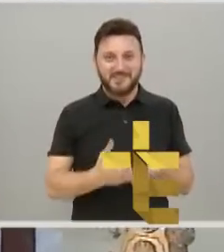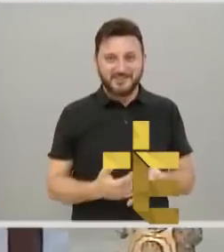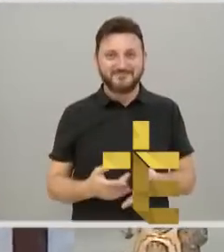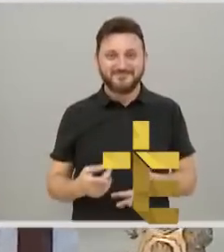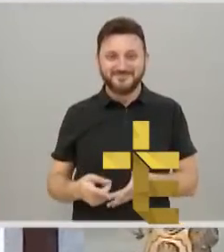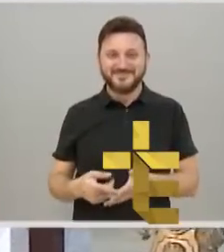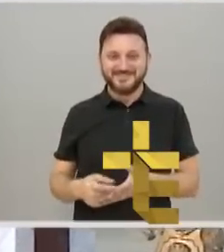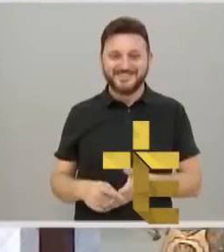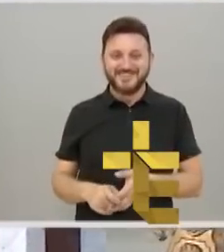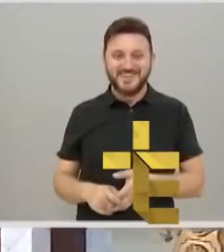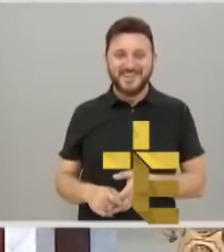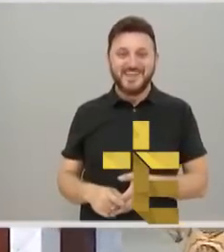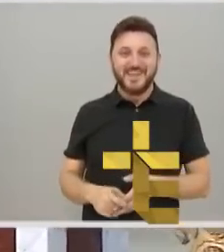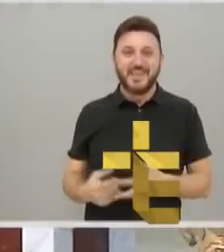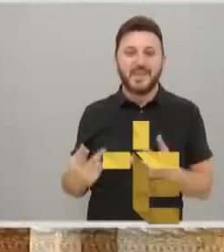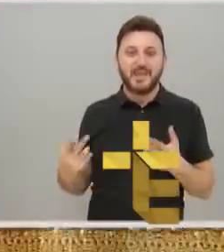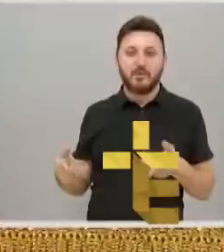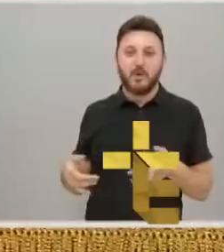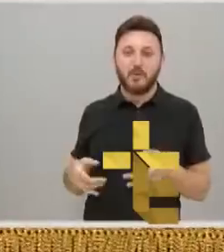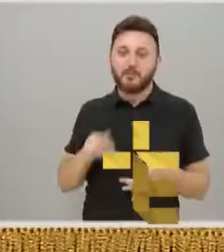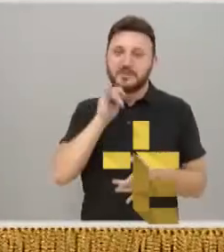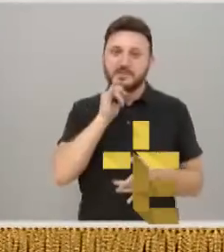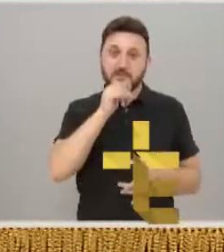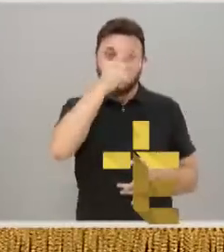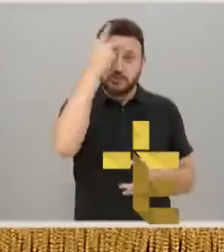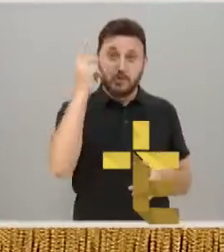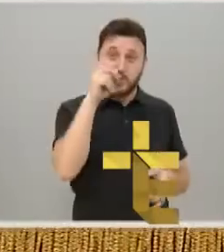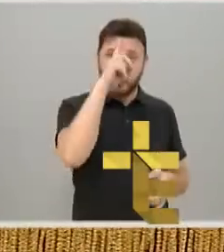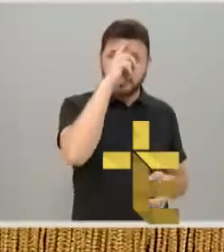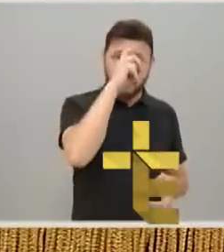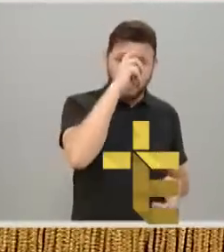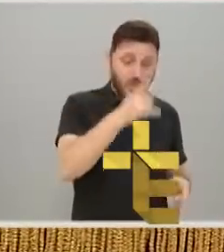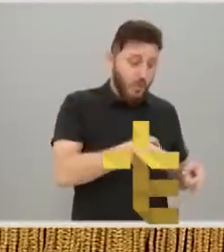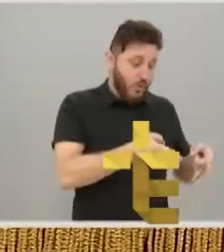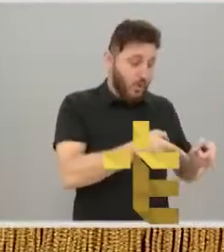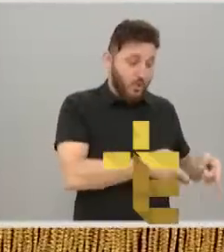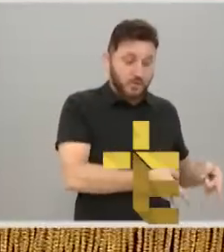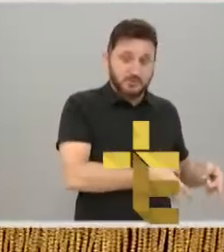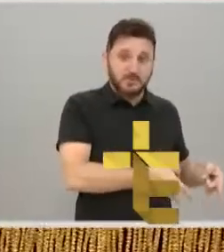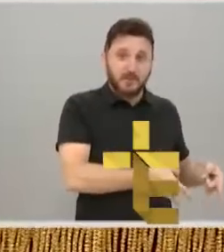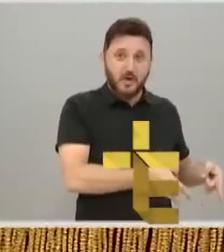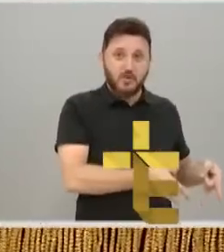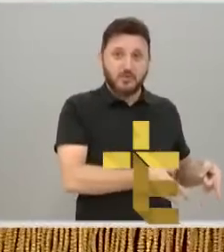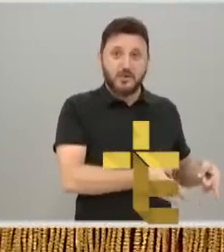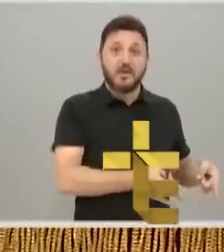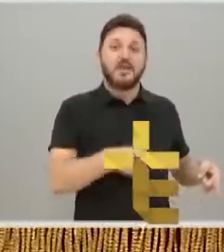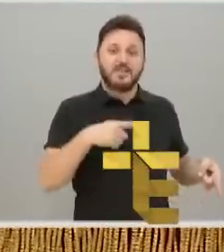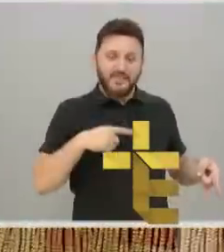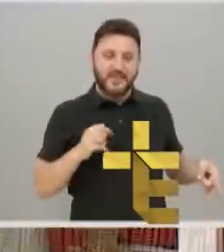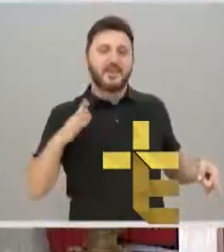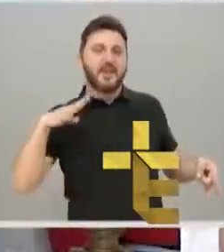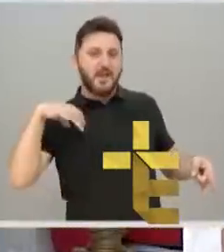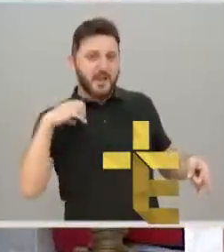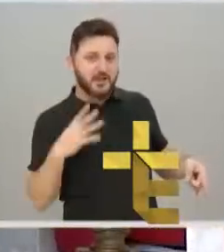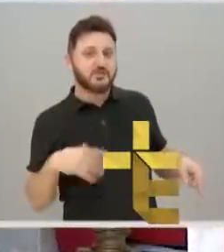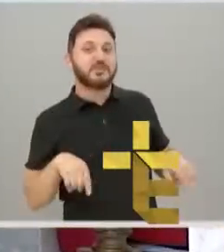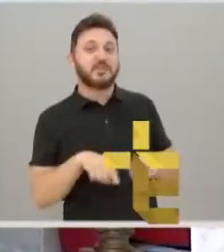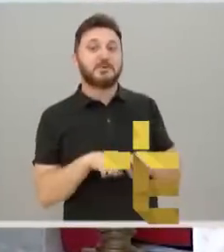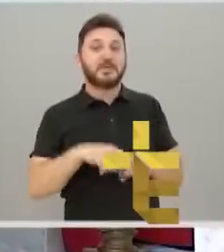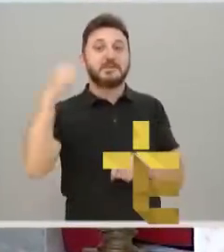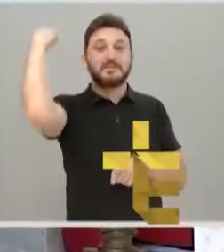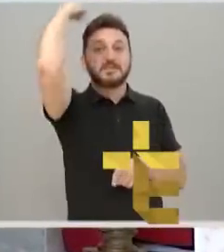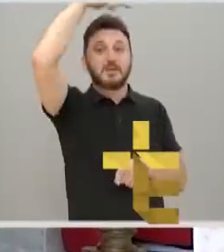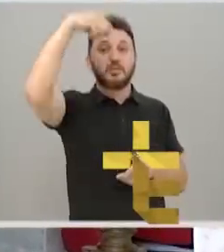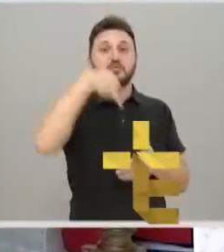na beira da cama de um que está morrendo, com certeza estão os anjos da guarda, com certeza está